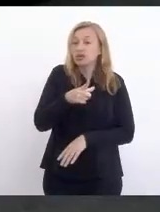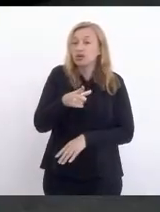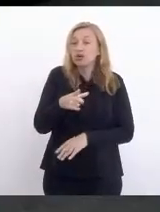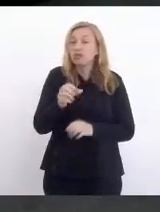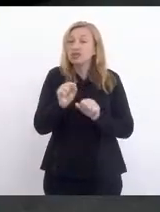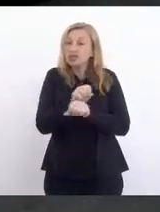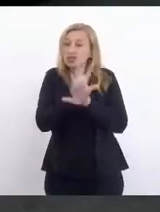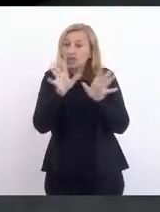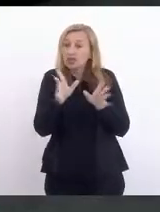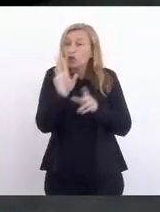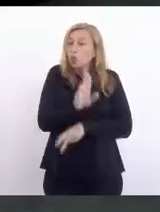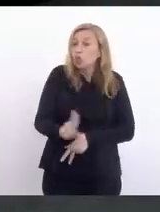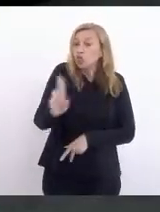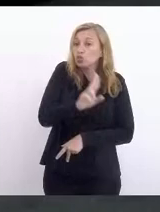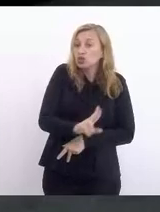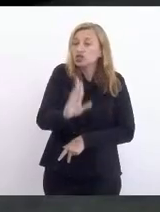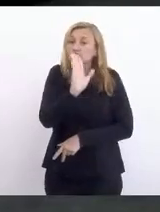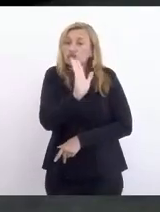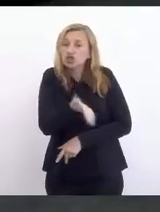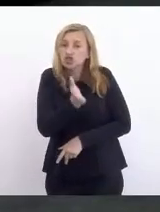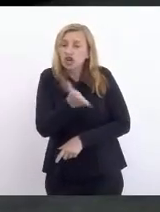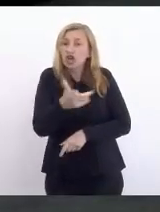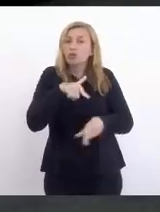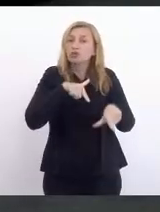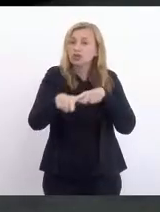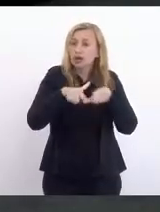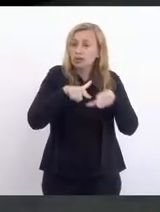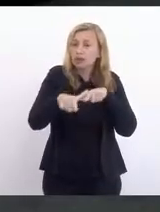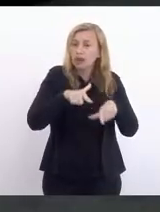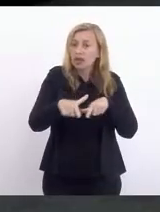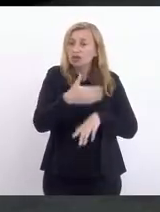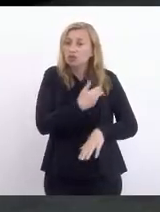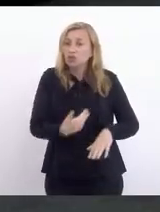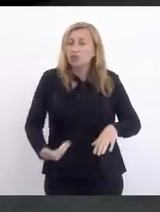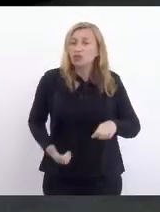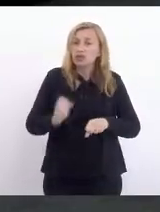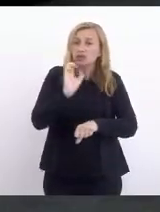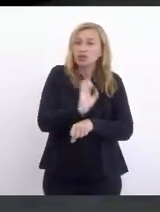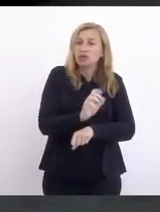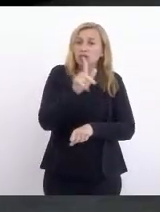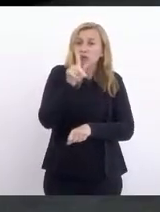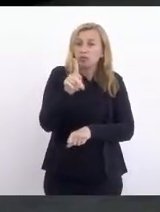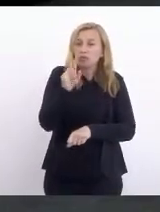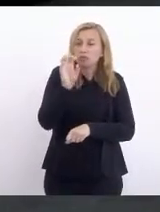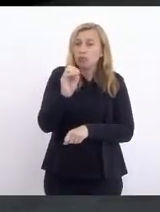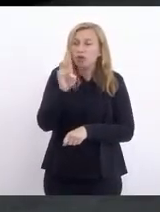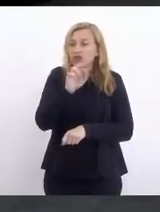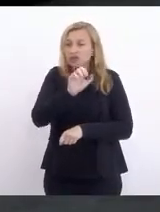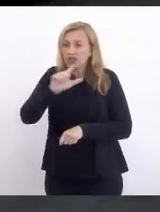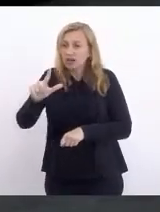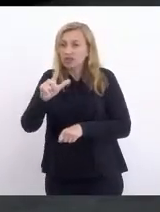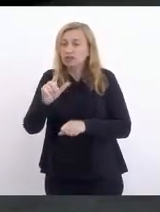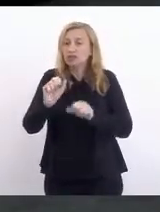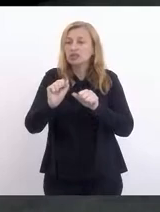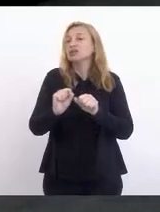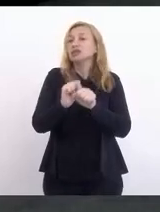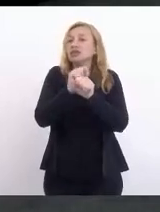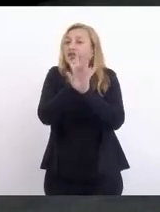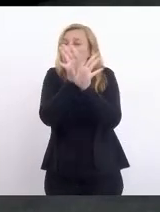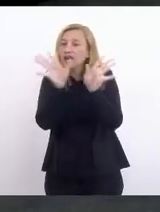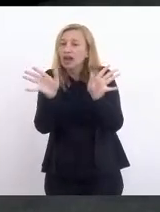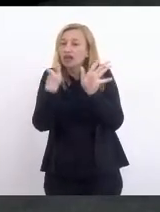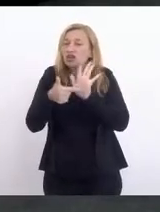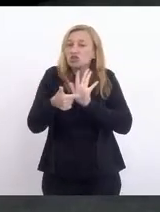Transparência utilizando já um serviço do Governo do Estado que é o Portal de Transparência fiscal do Governo